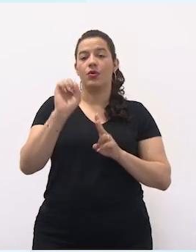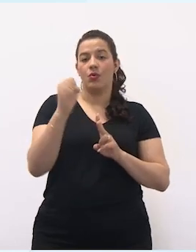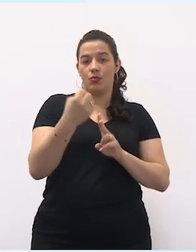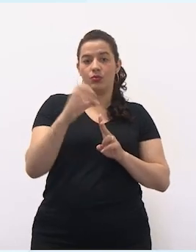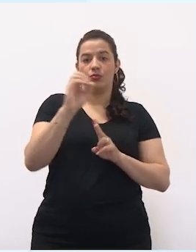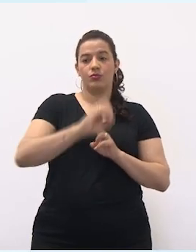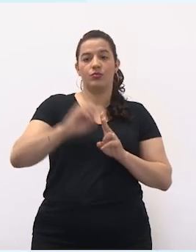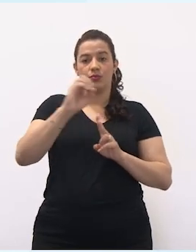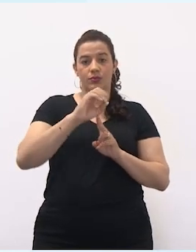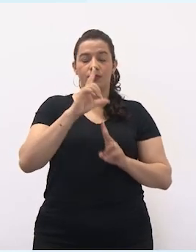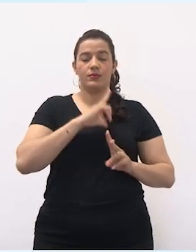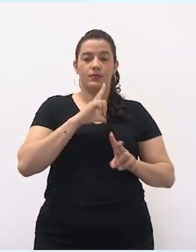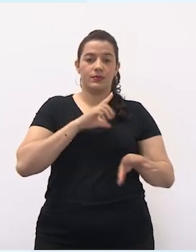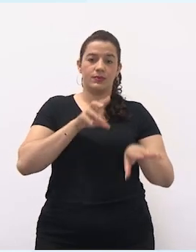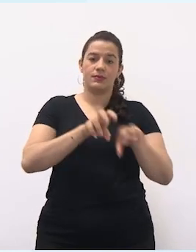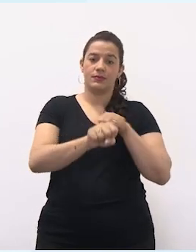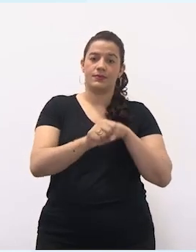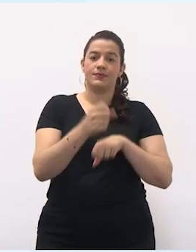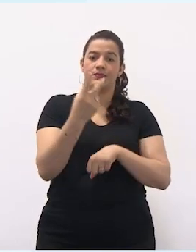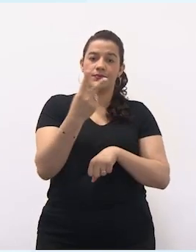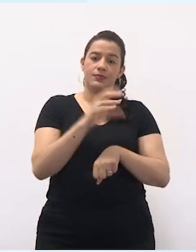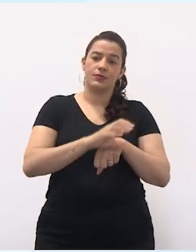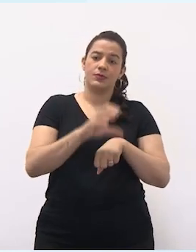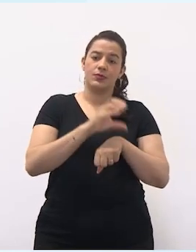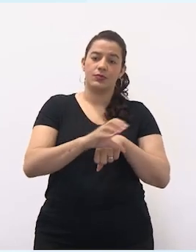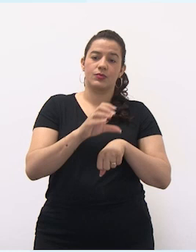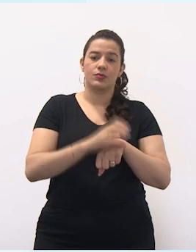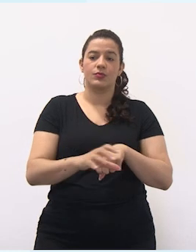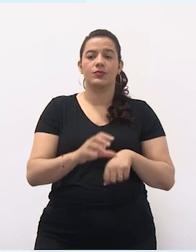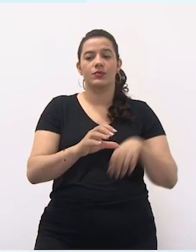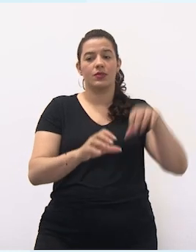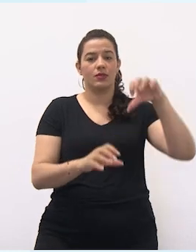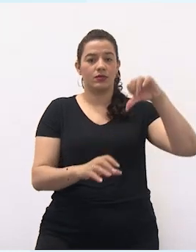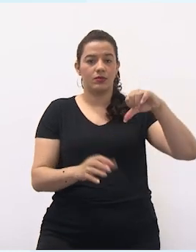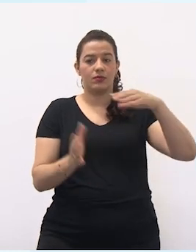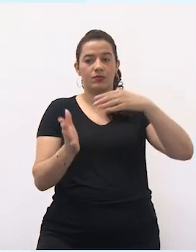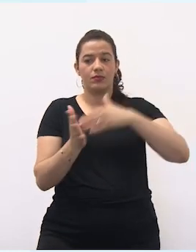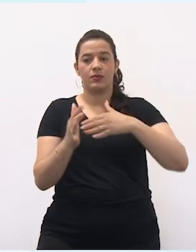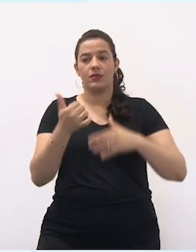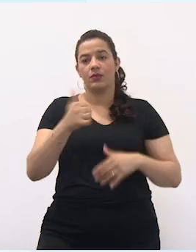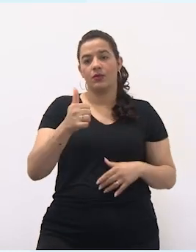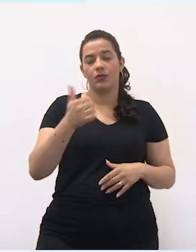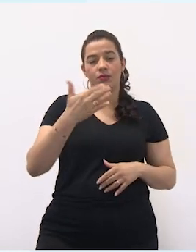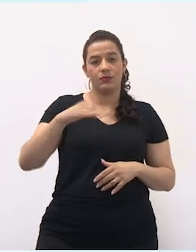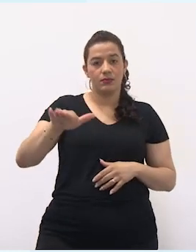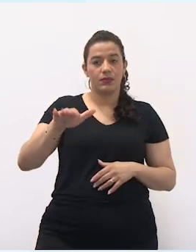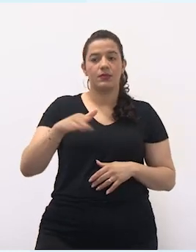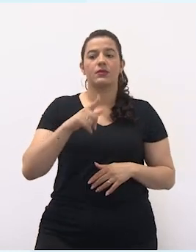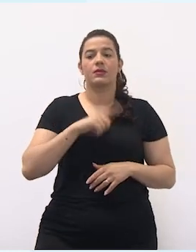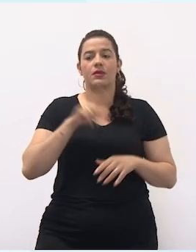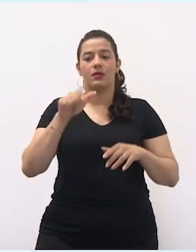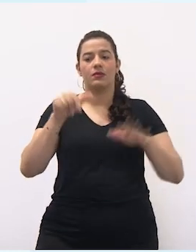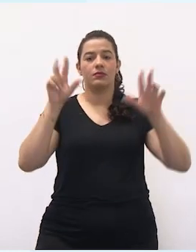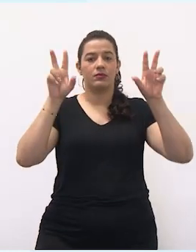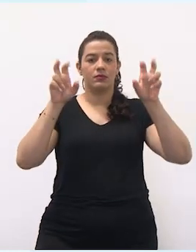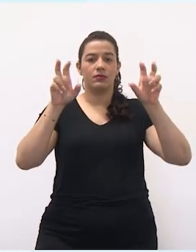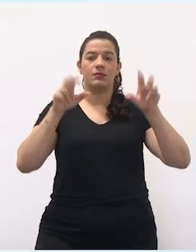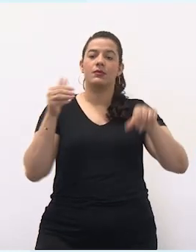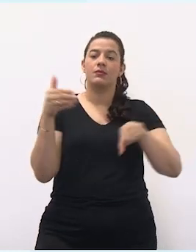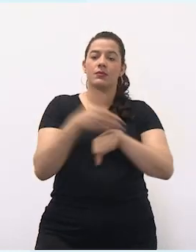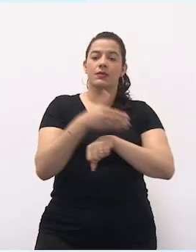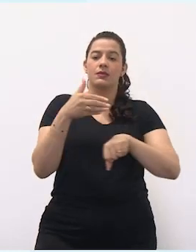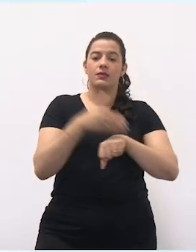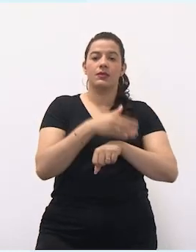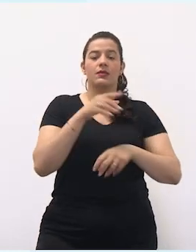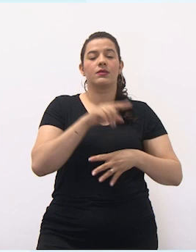2 formações. Essas formações serão das 9 às 11h30 sobre esse tema. E a gente vai ter, então, a participação de